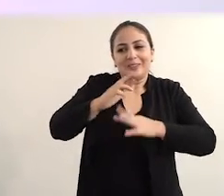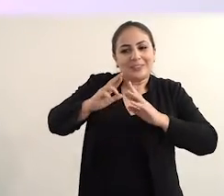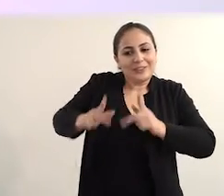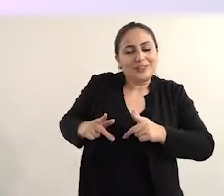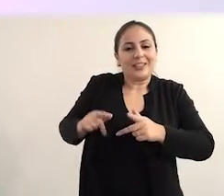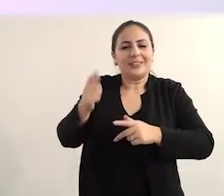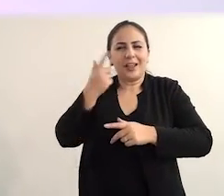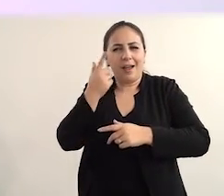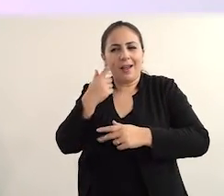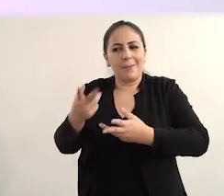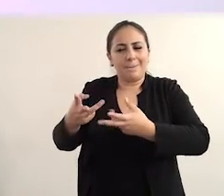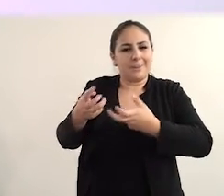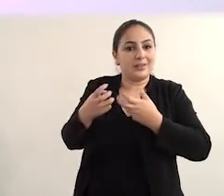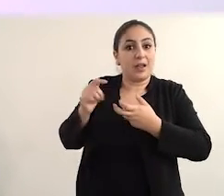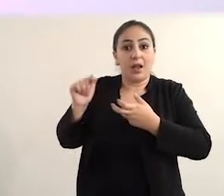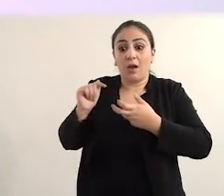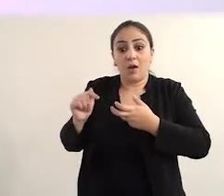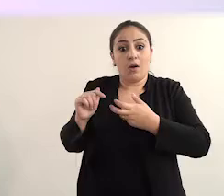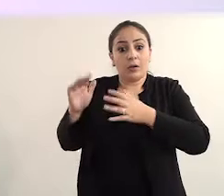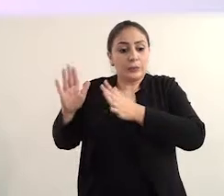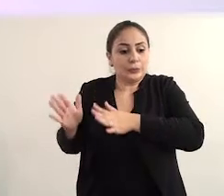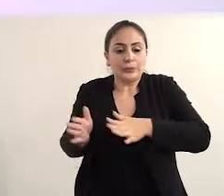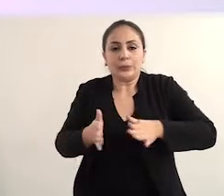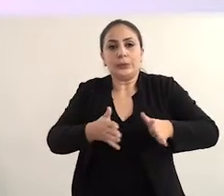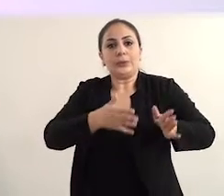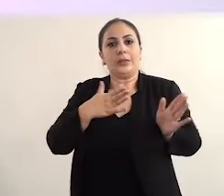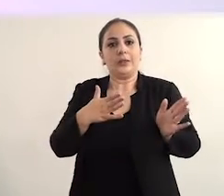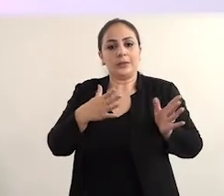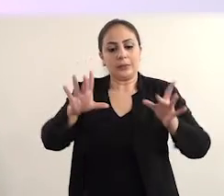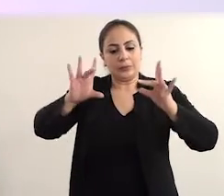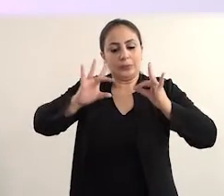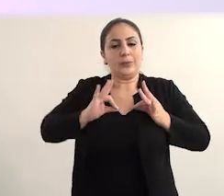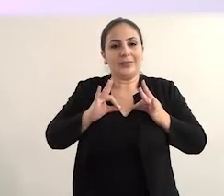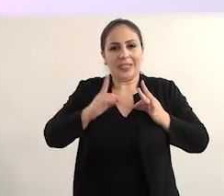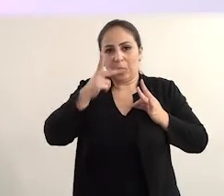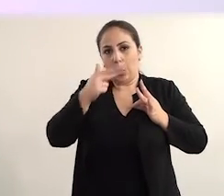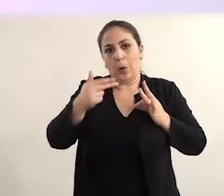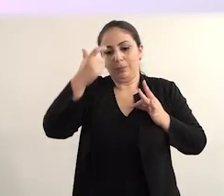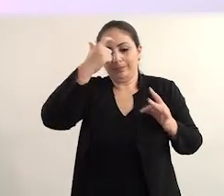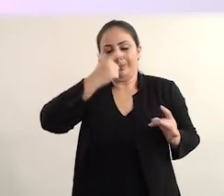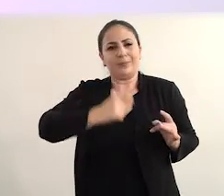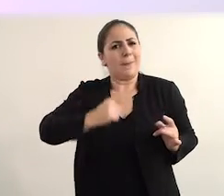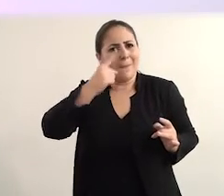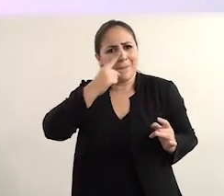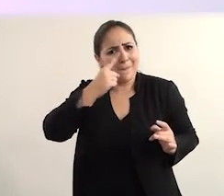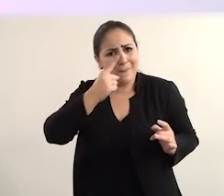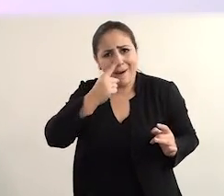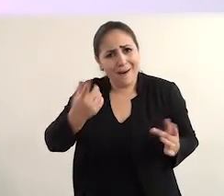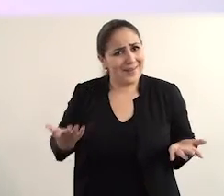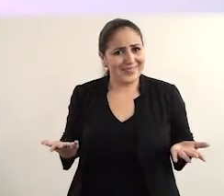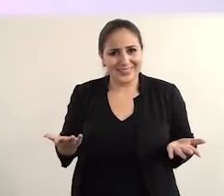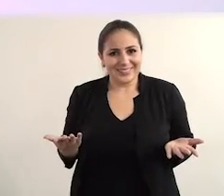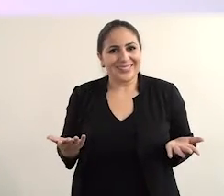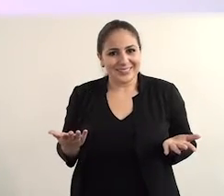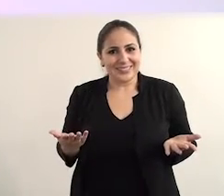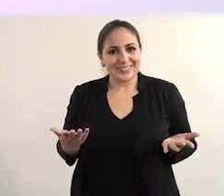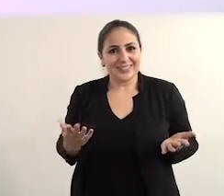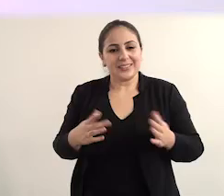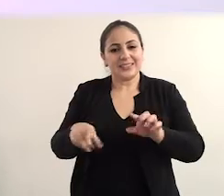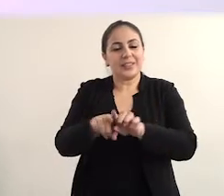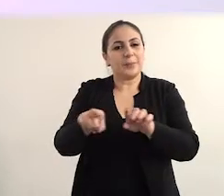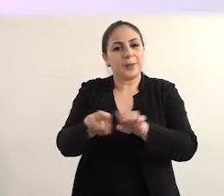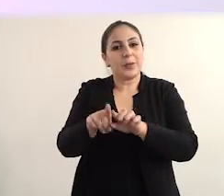sentimento que passou por mim, né? Que me tomou, assim, como mãe mesmo, né?